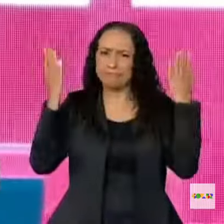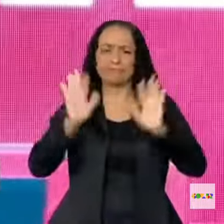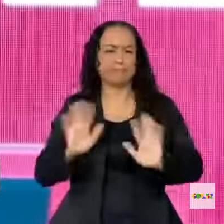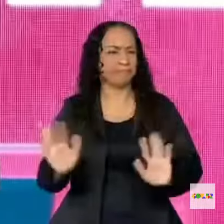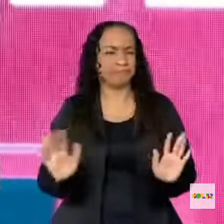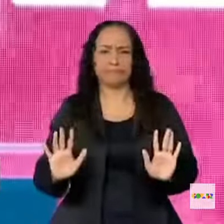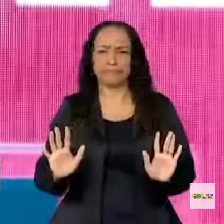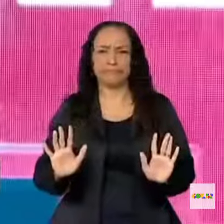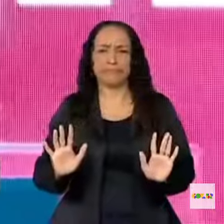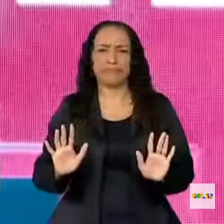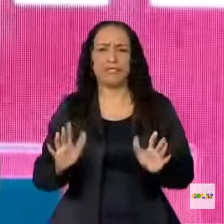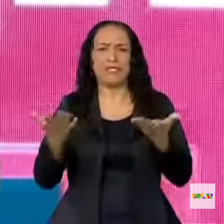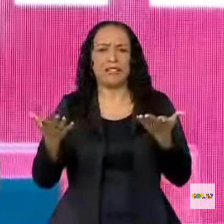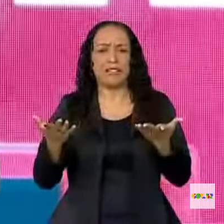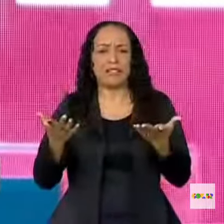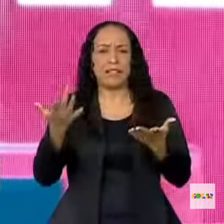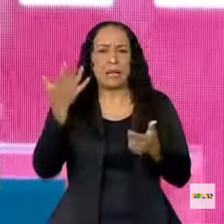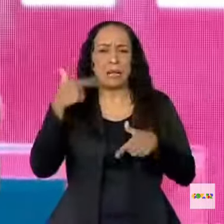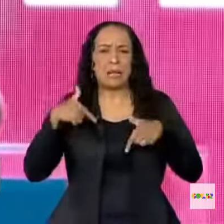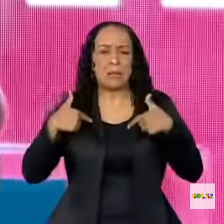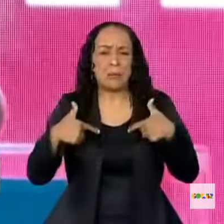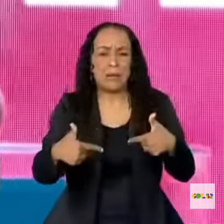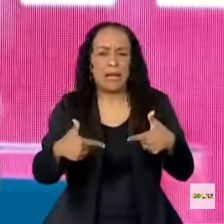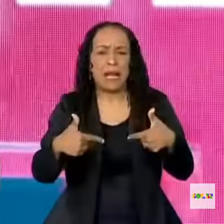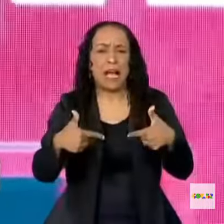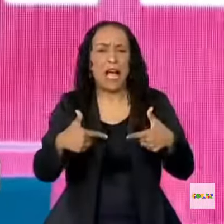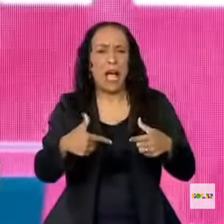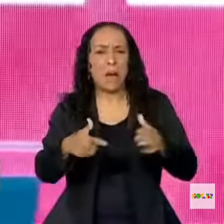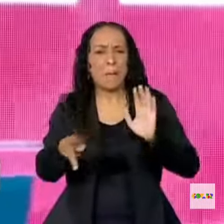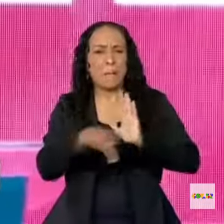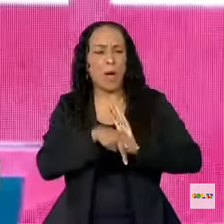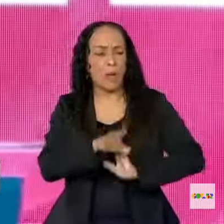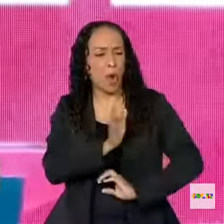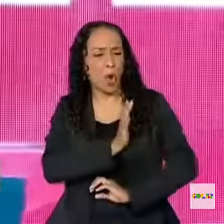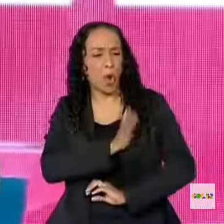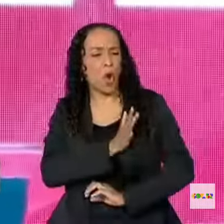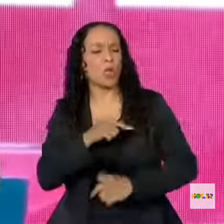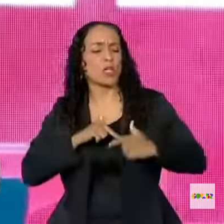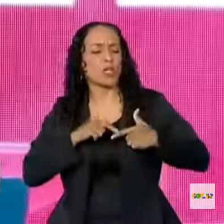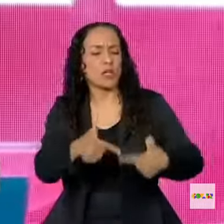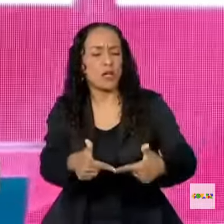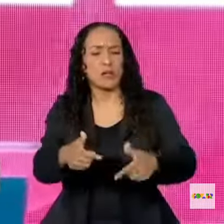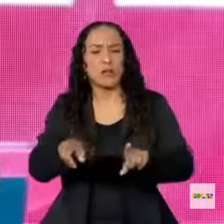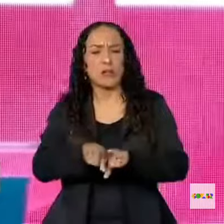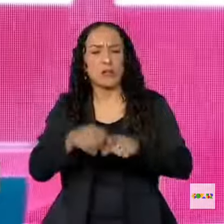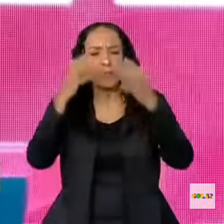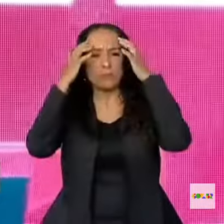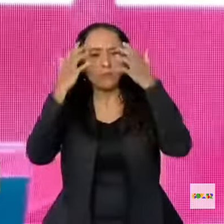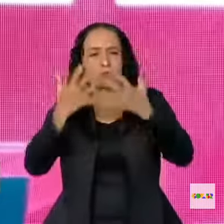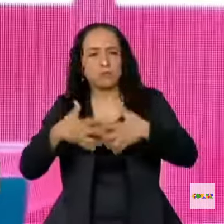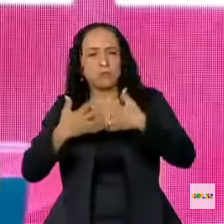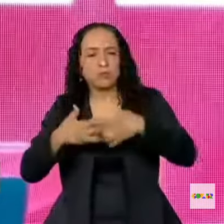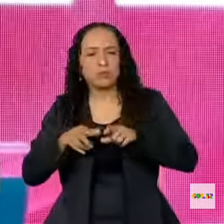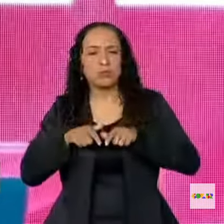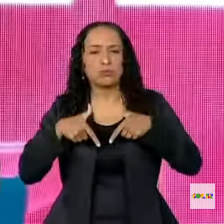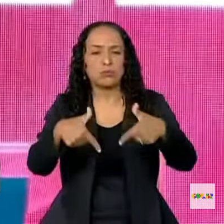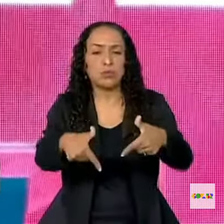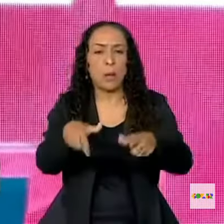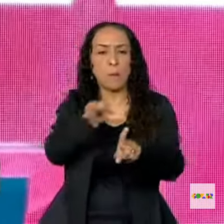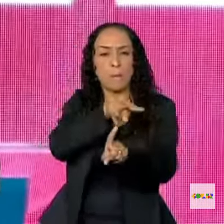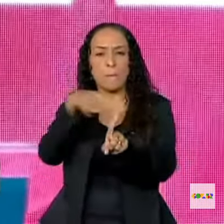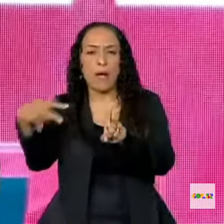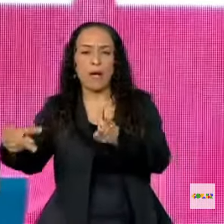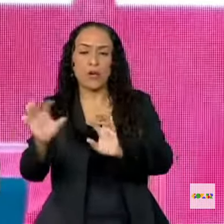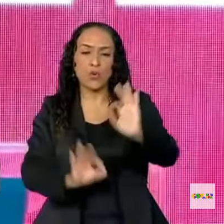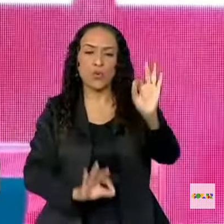trabalhar com o fígado Mas trabalhar com o coração e com a cabeça numa perspectiva de construir